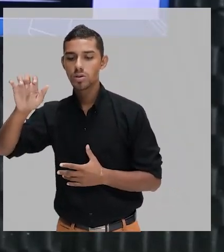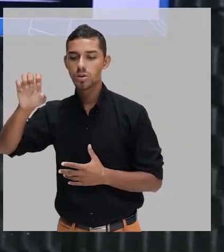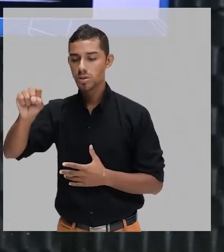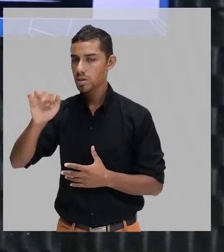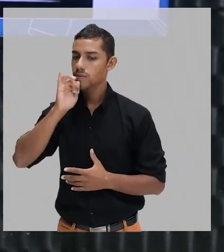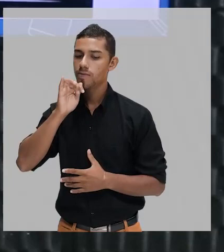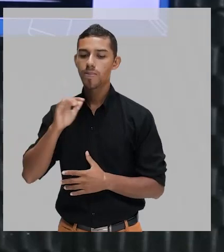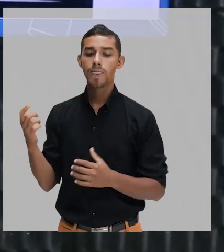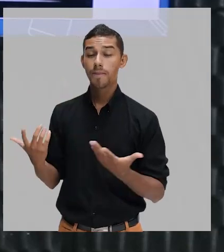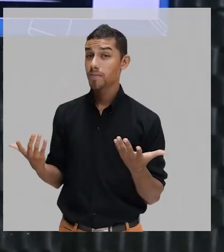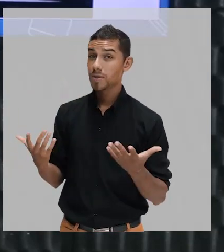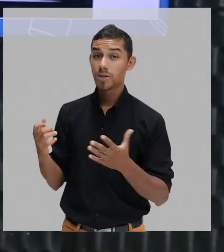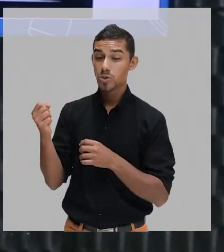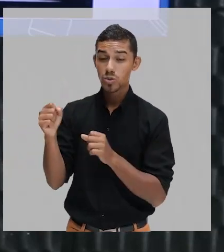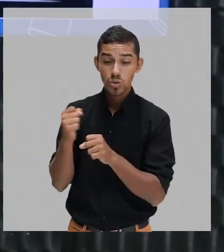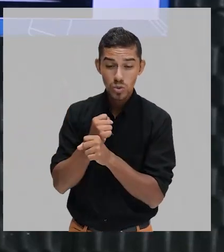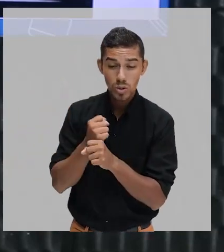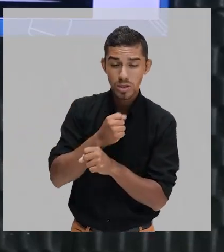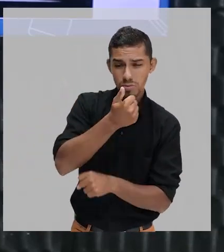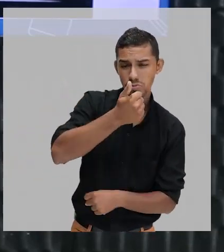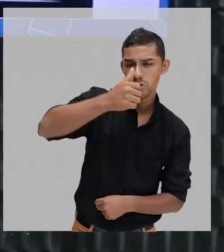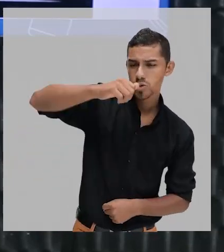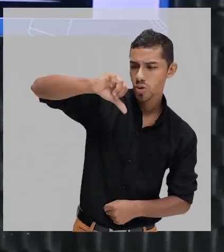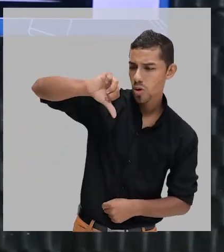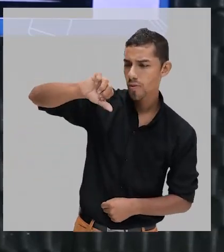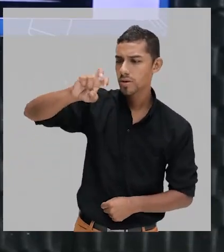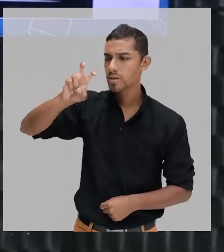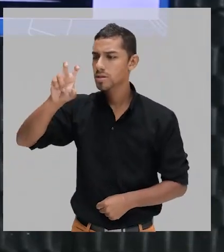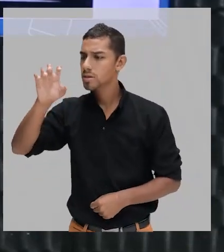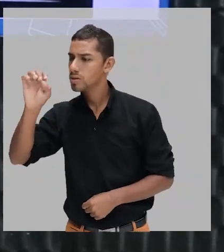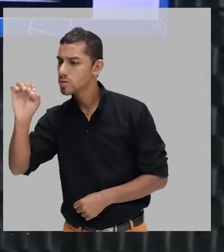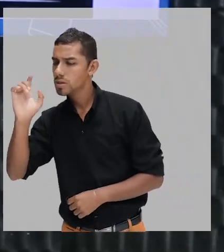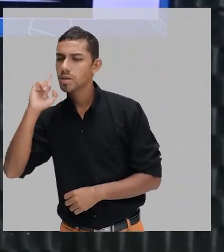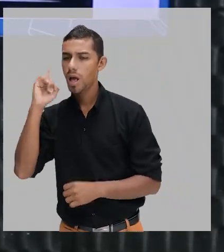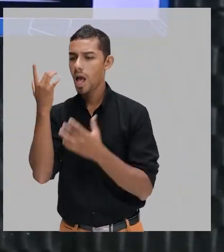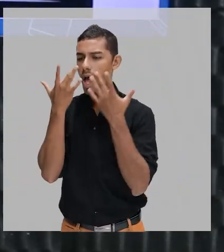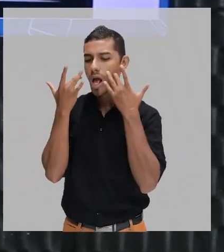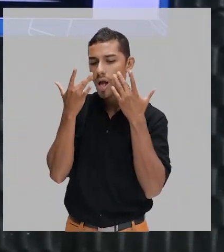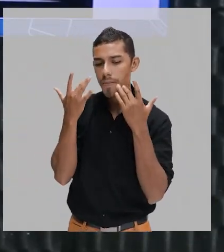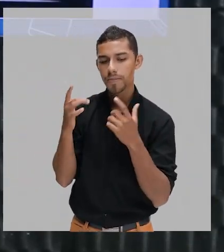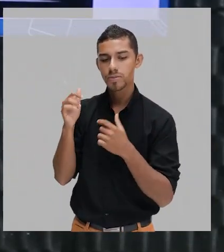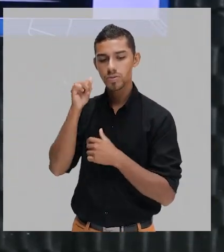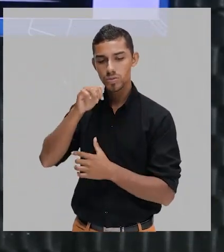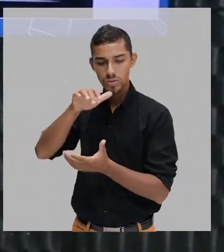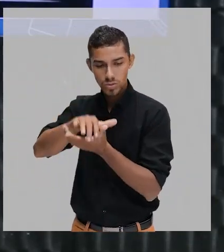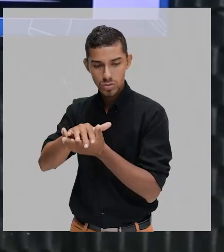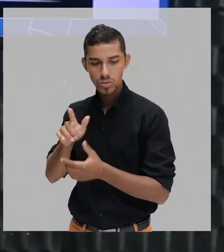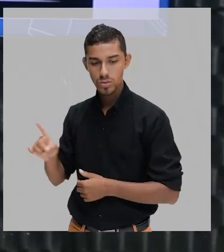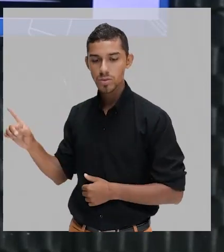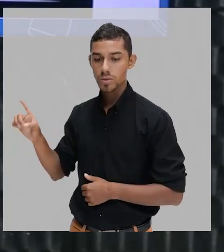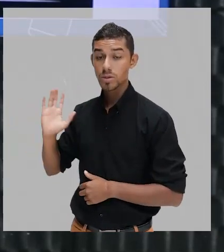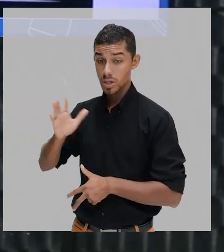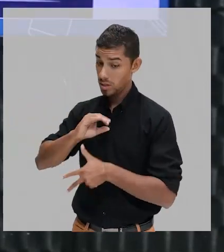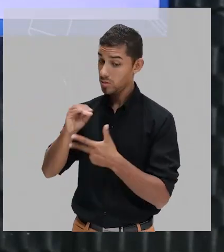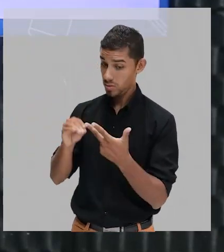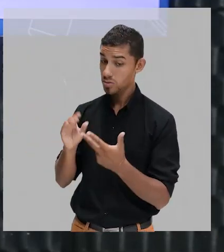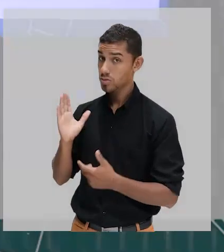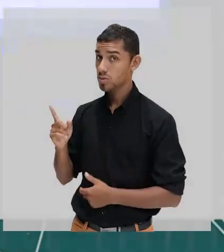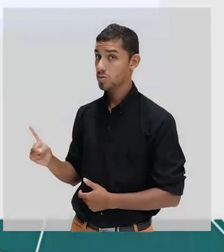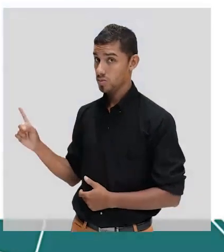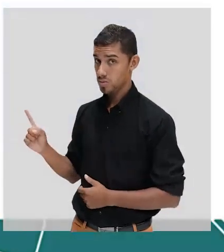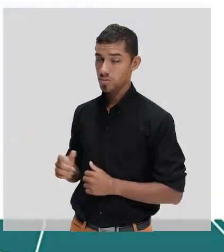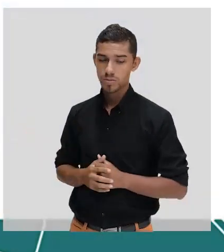50. Antes de Nelson Rodrigues, o teatro, e depois de Nelson Rodrigues com Vestido de Noiva, né? E já caiu no Enem, deixar claro